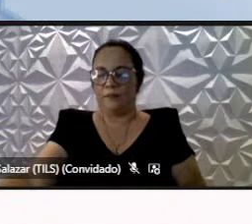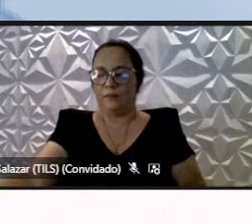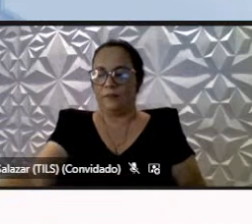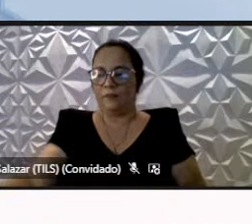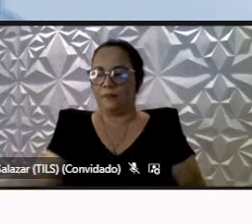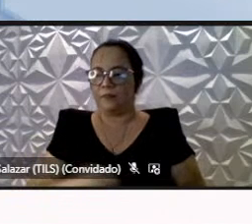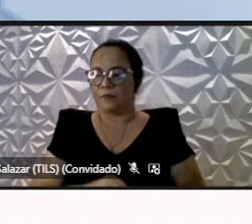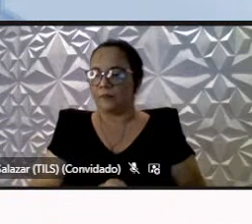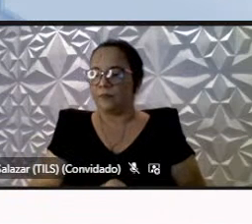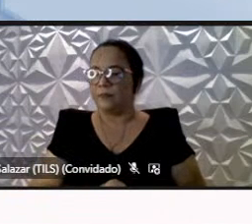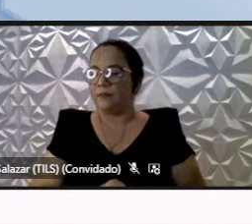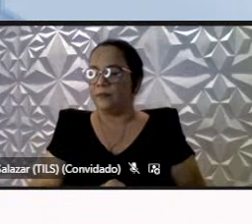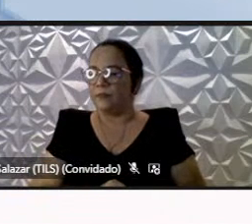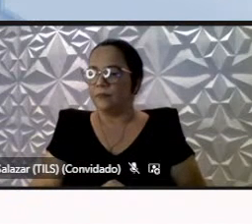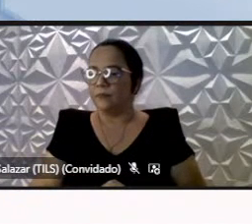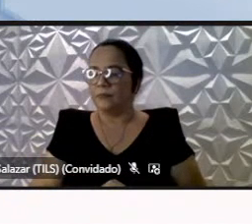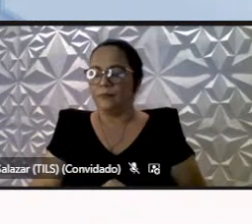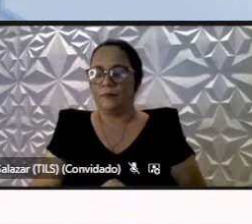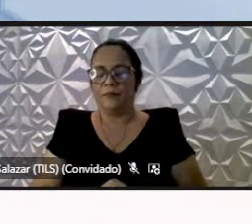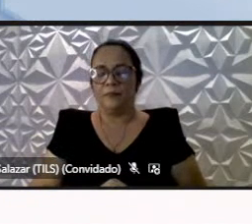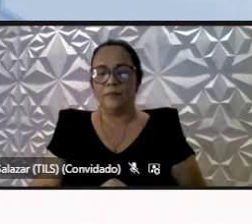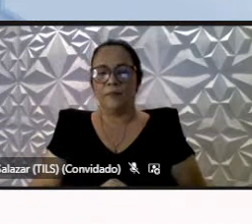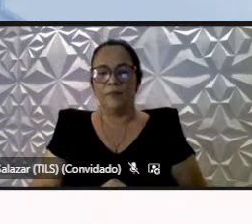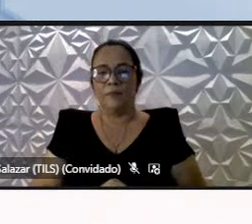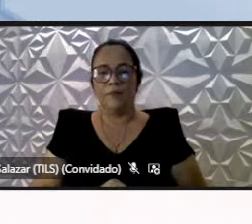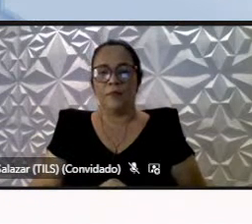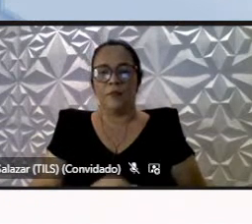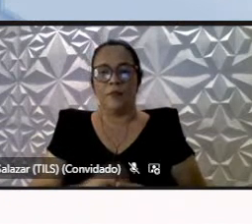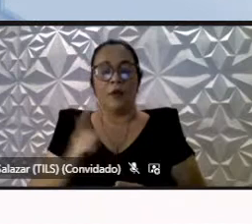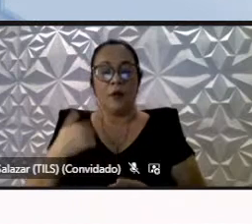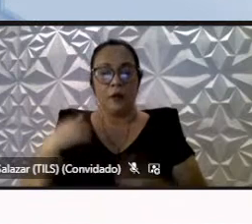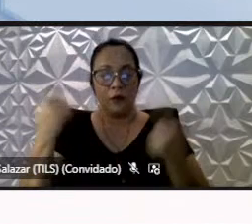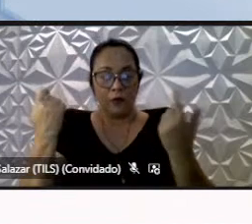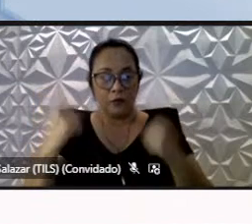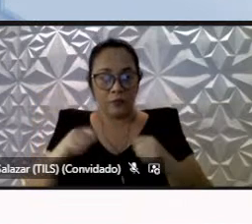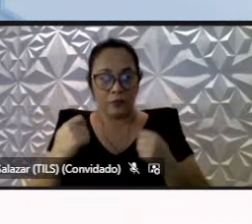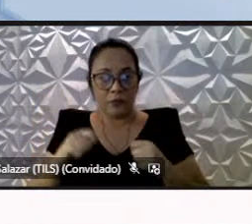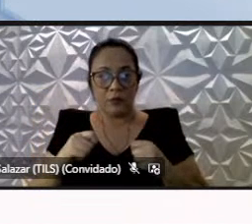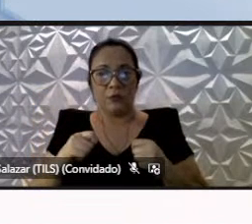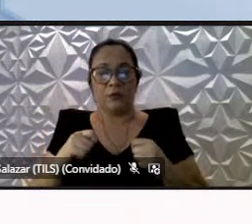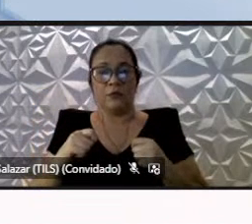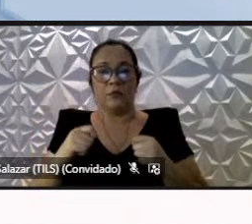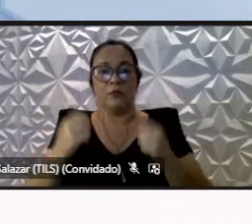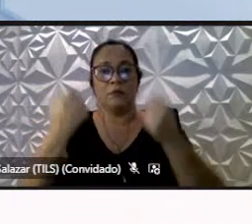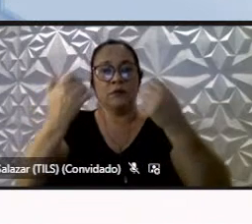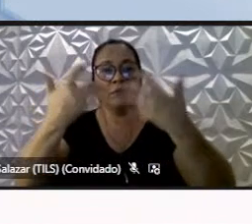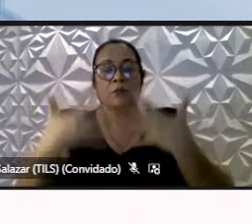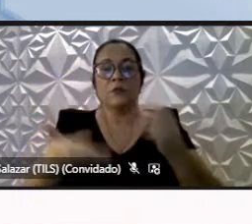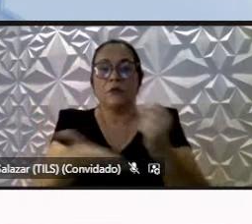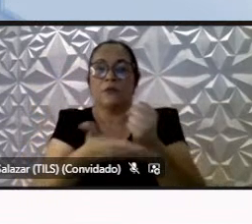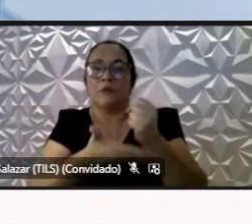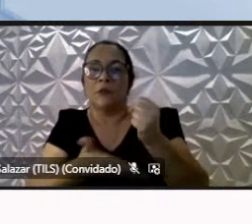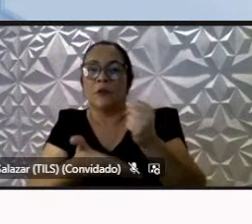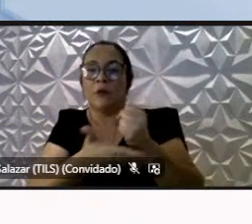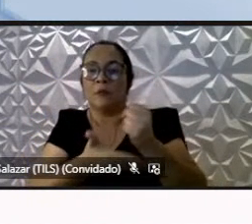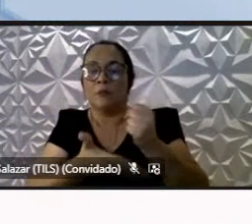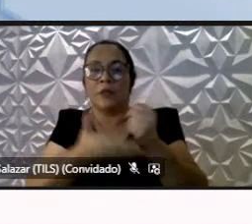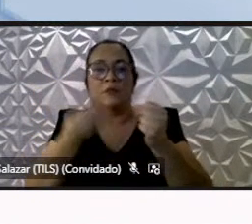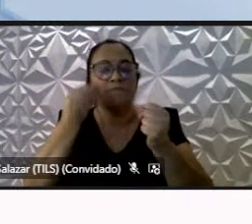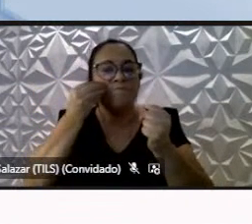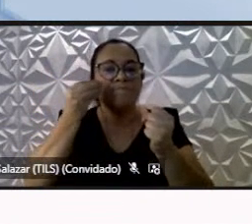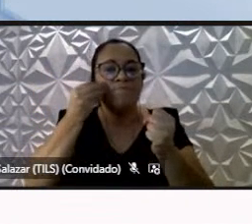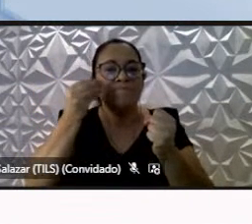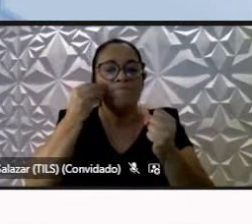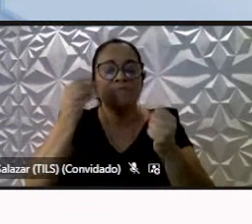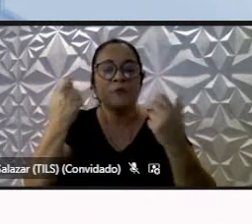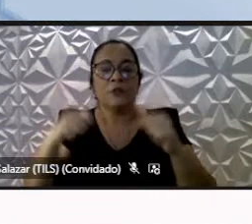and I will come back to that. Of course. E vamos passar para falar um pouquinho dessa base de evidências, mas eu preciso reforçar que